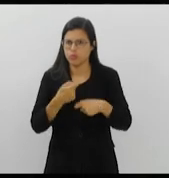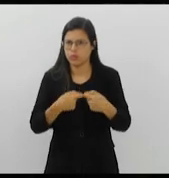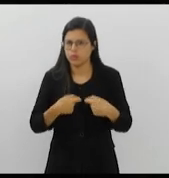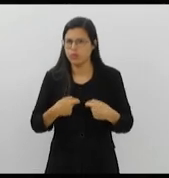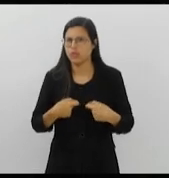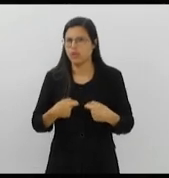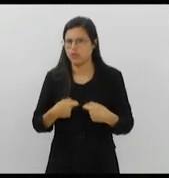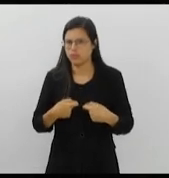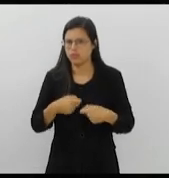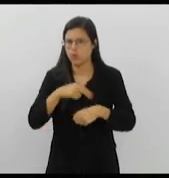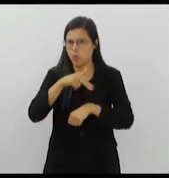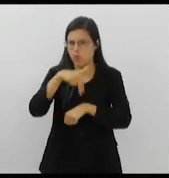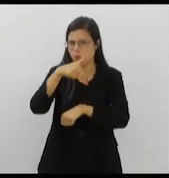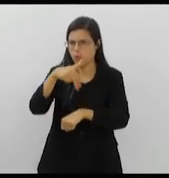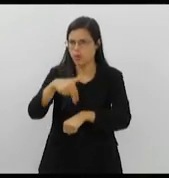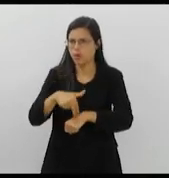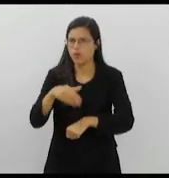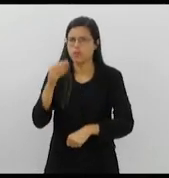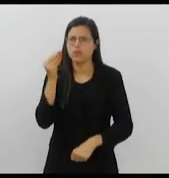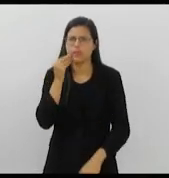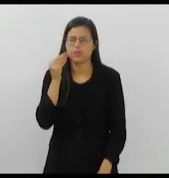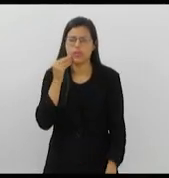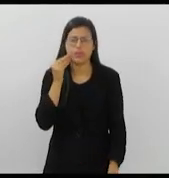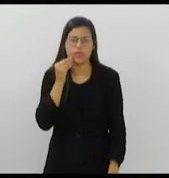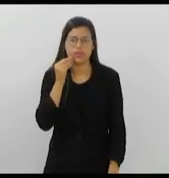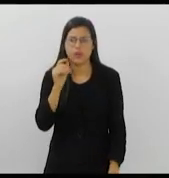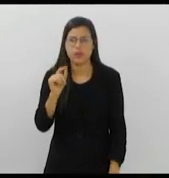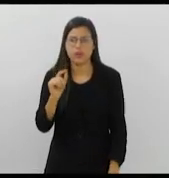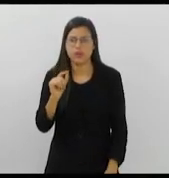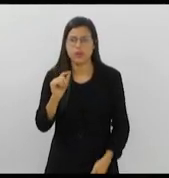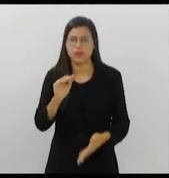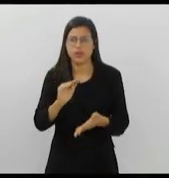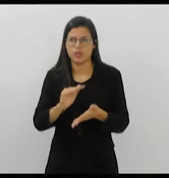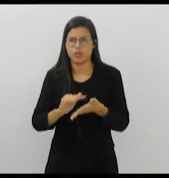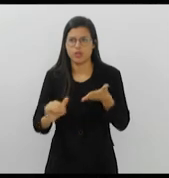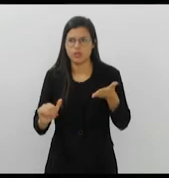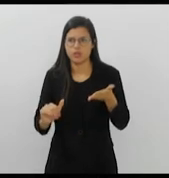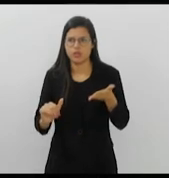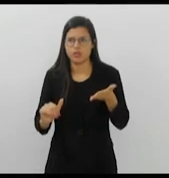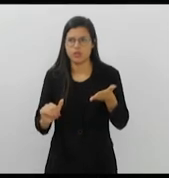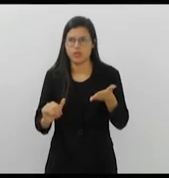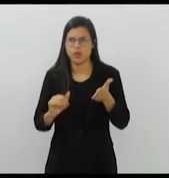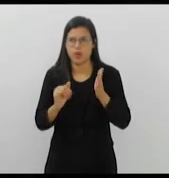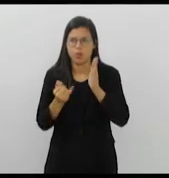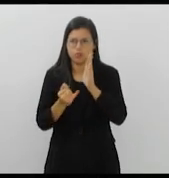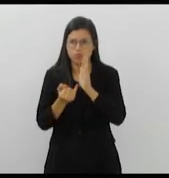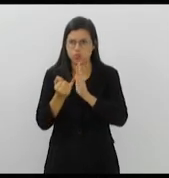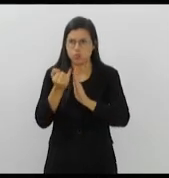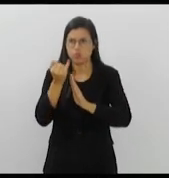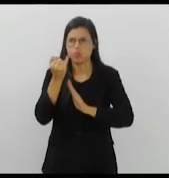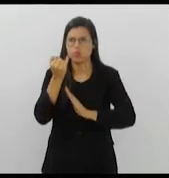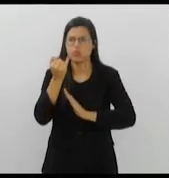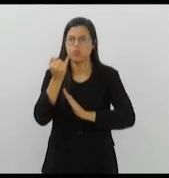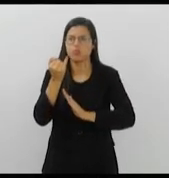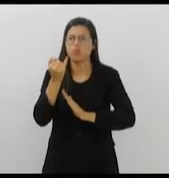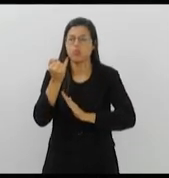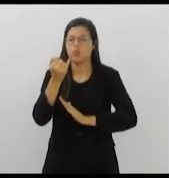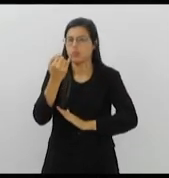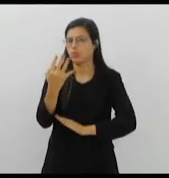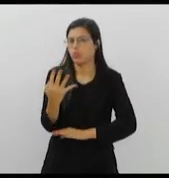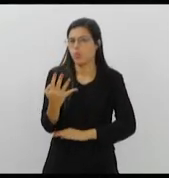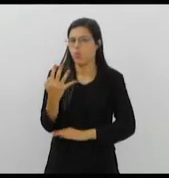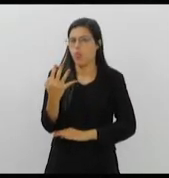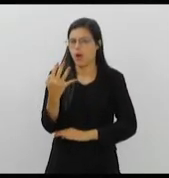União. Para tentar retirar o juro extorsivo de 4